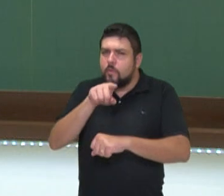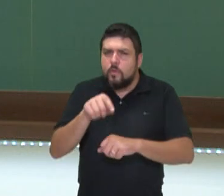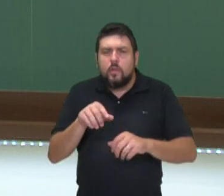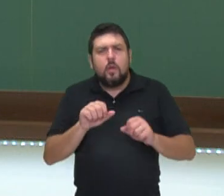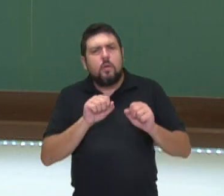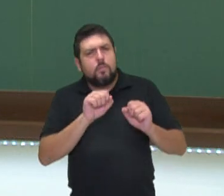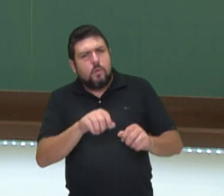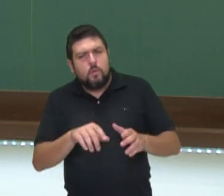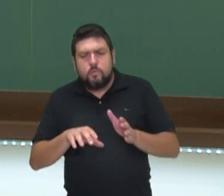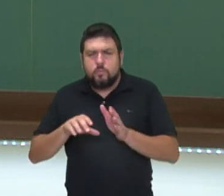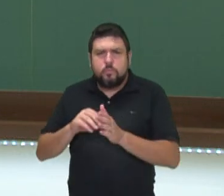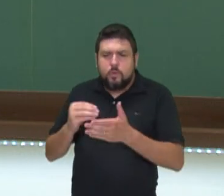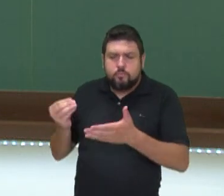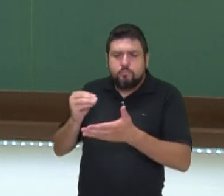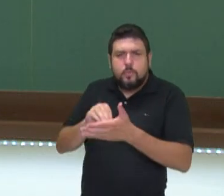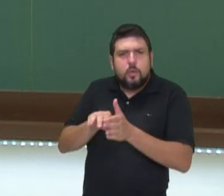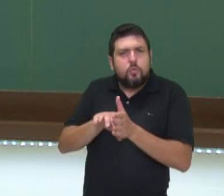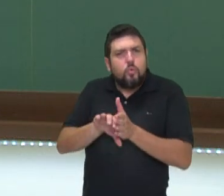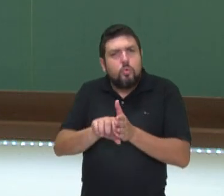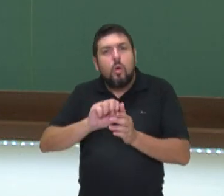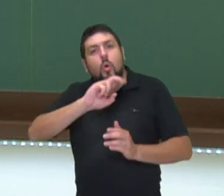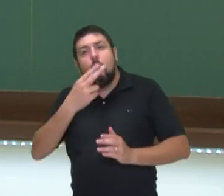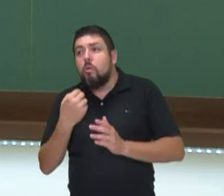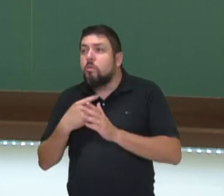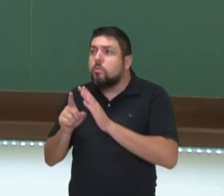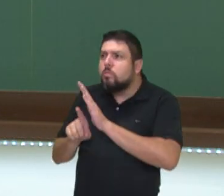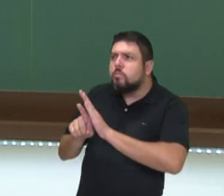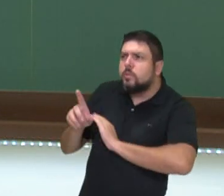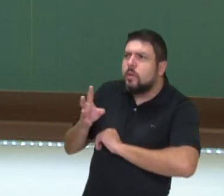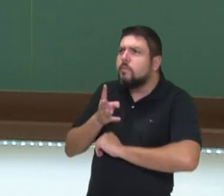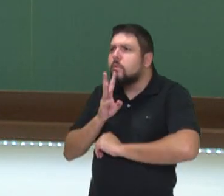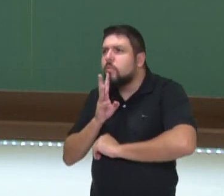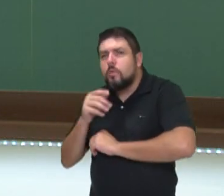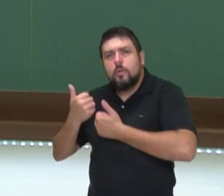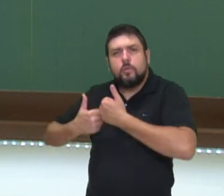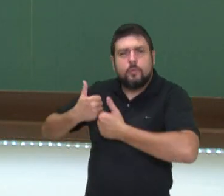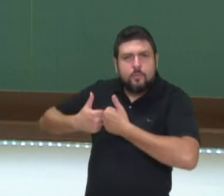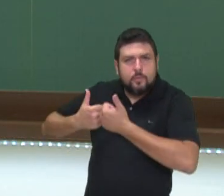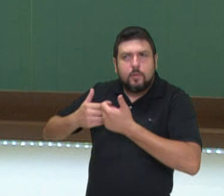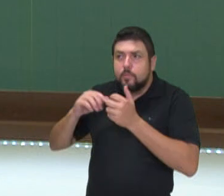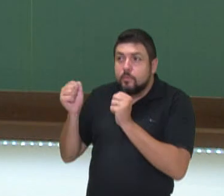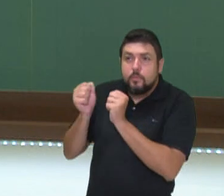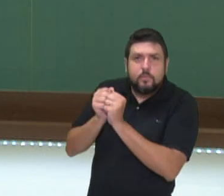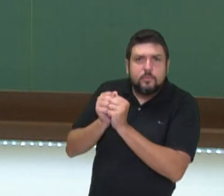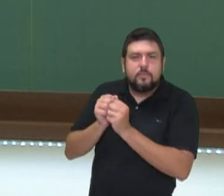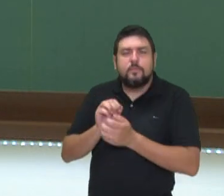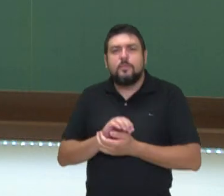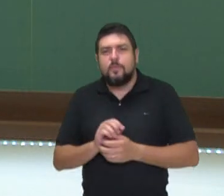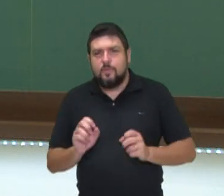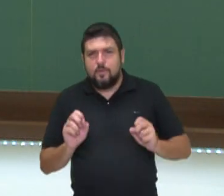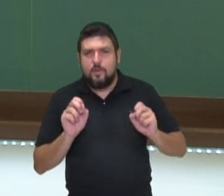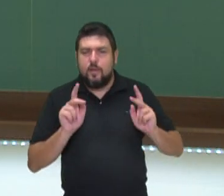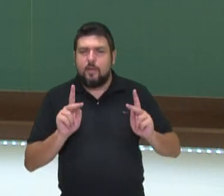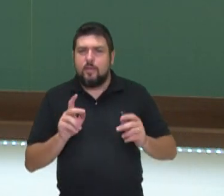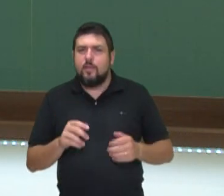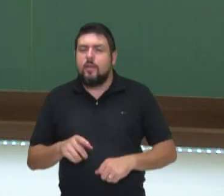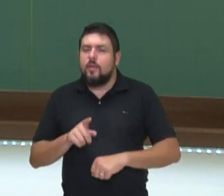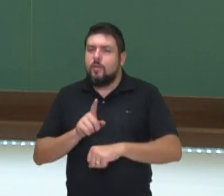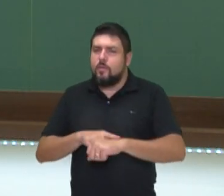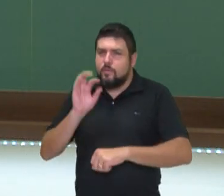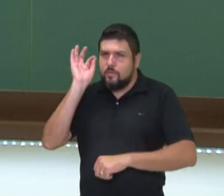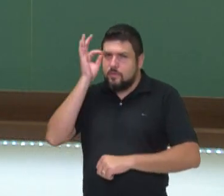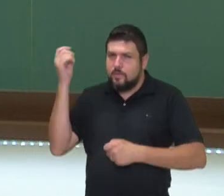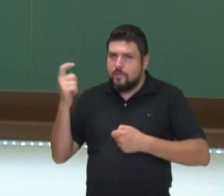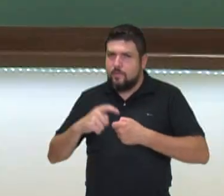podem colocar no Google ou perguntar para alguém que conheça mais de futebol que esteja aí com vocês, tá? Eu vou dar um minutinho e a gente